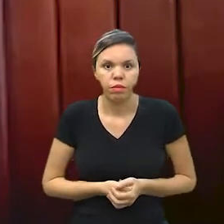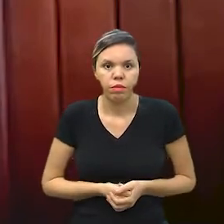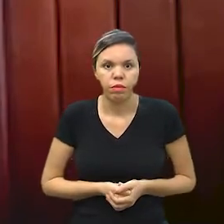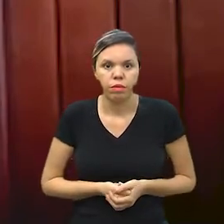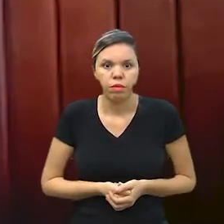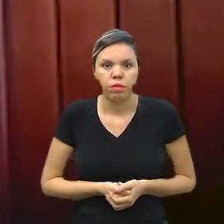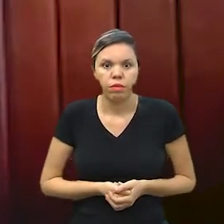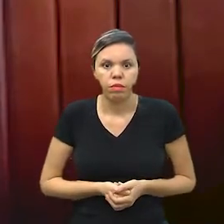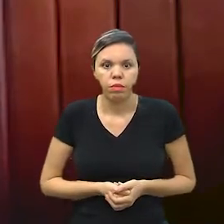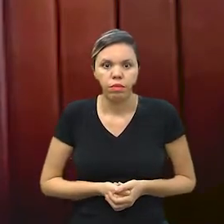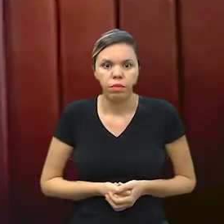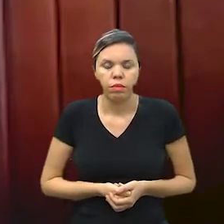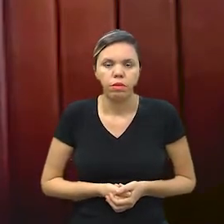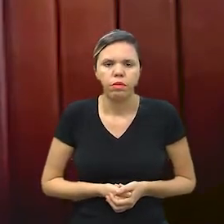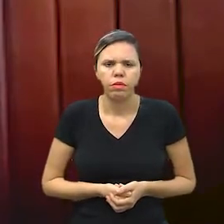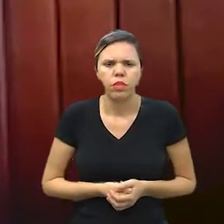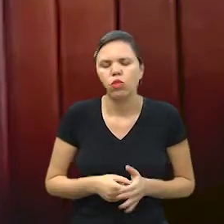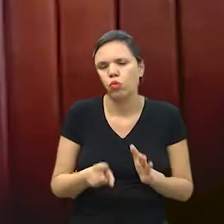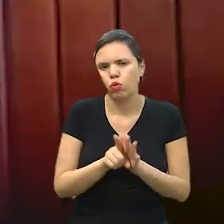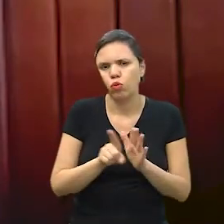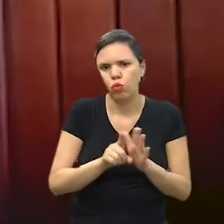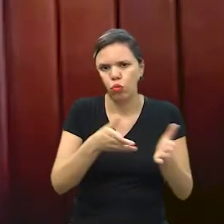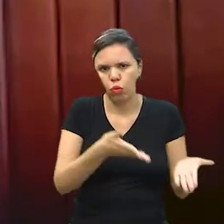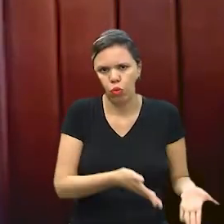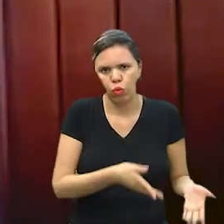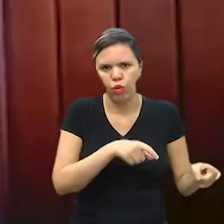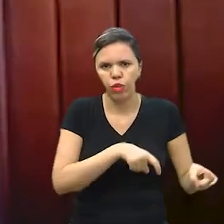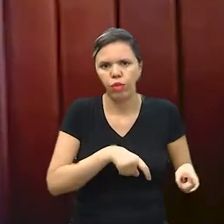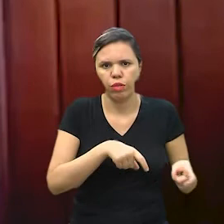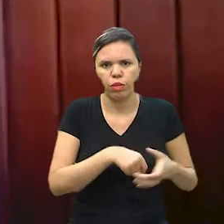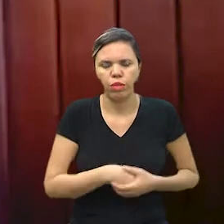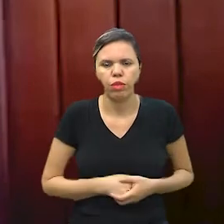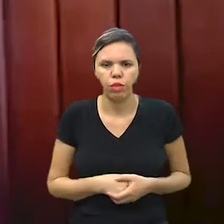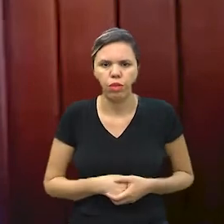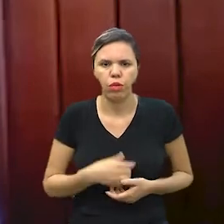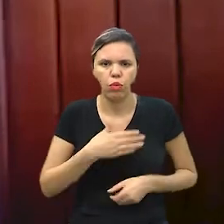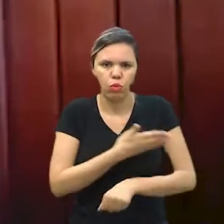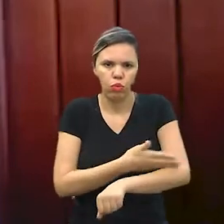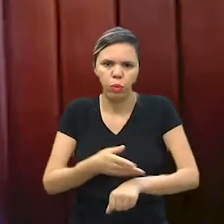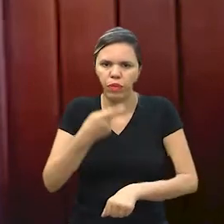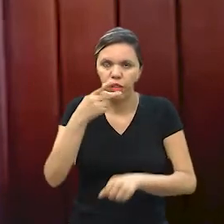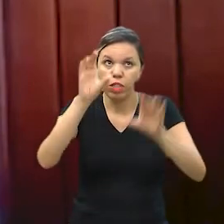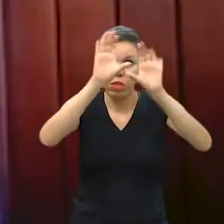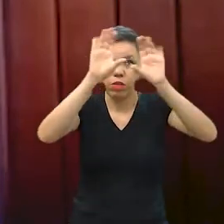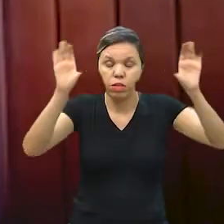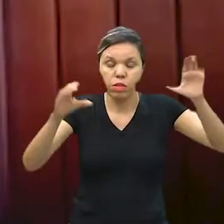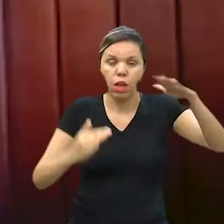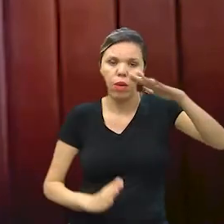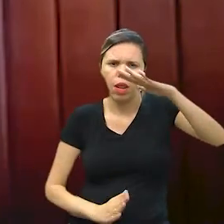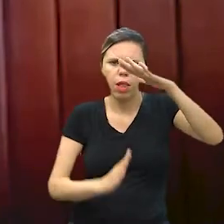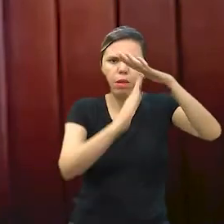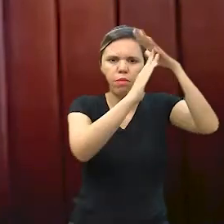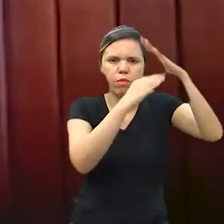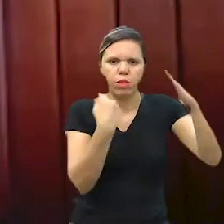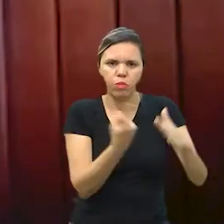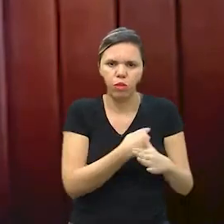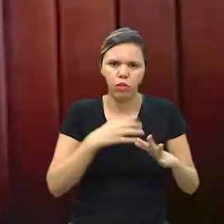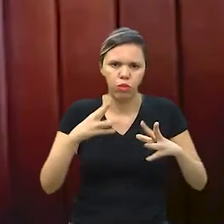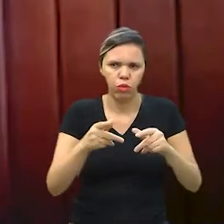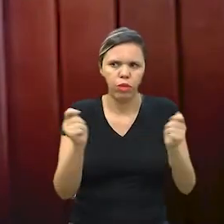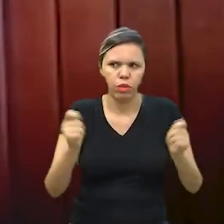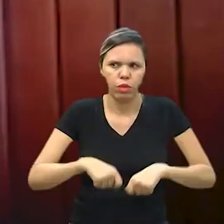que o senhor Iop, né, que é o proprietário aqui, ele costuma dizer que o céu é o limite para tudo, né? Então, nós temos